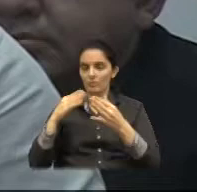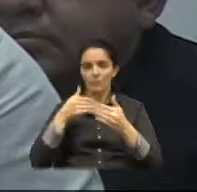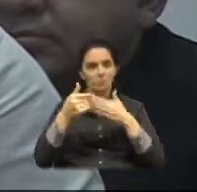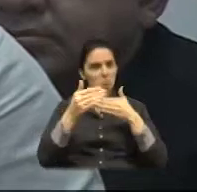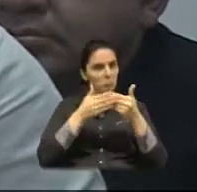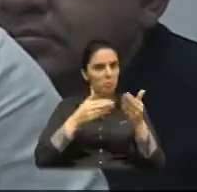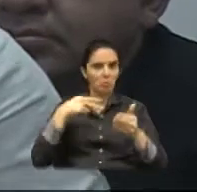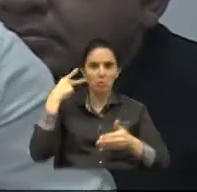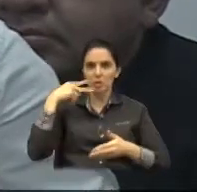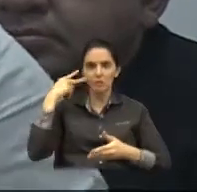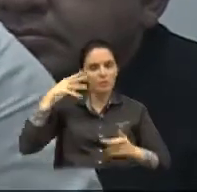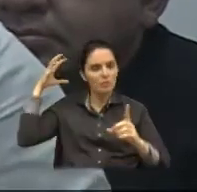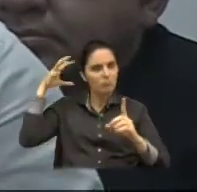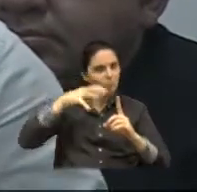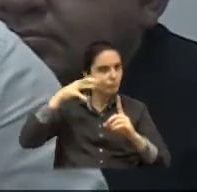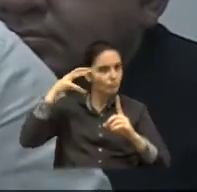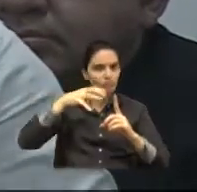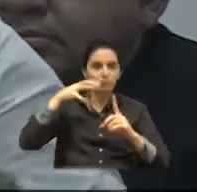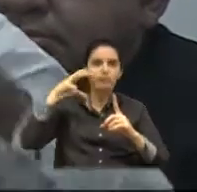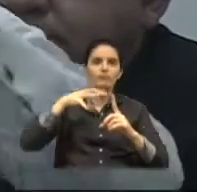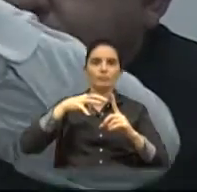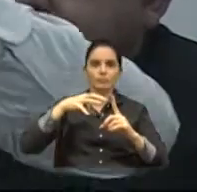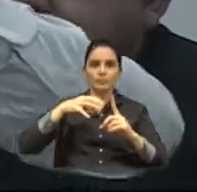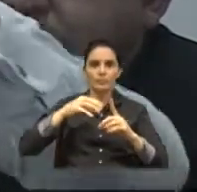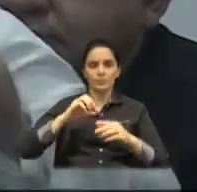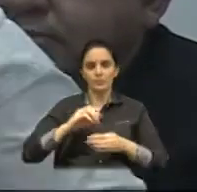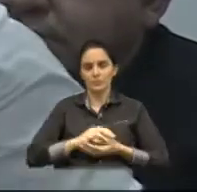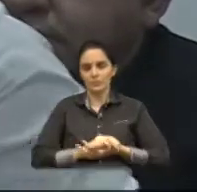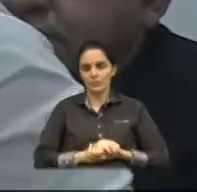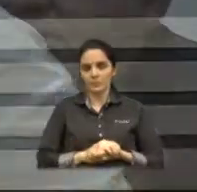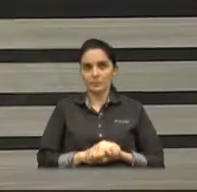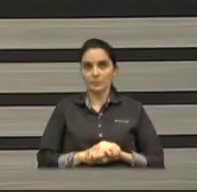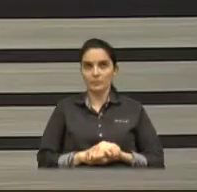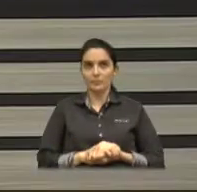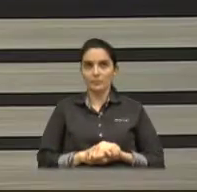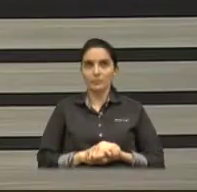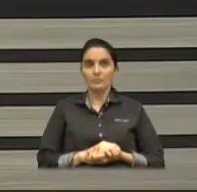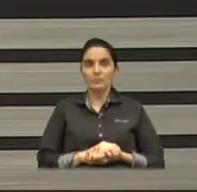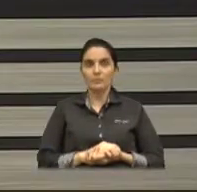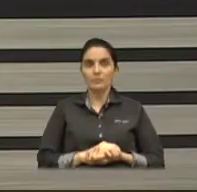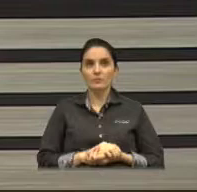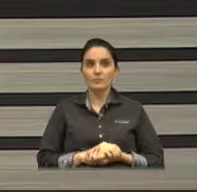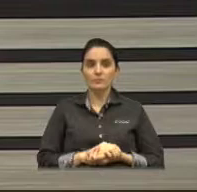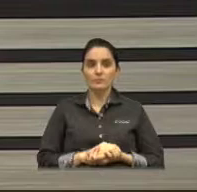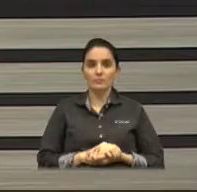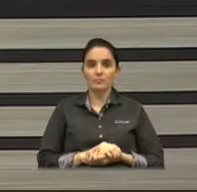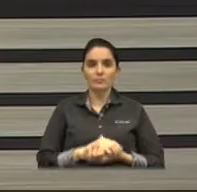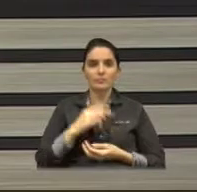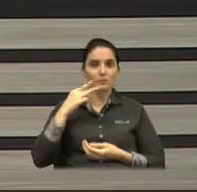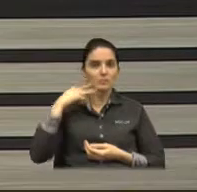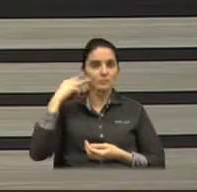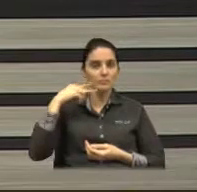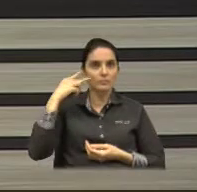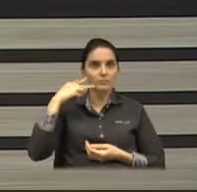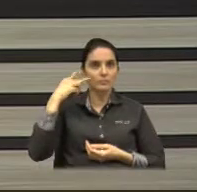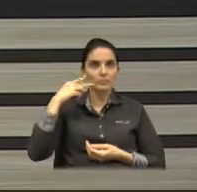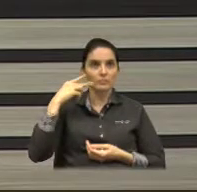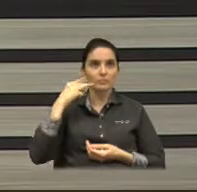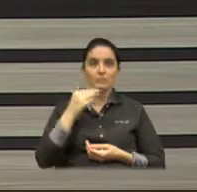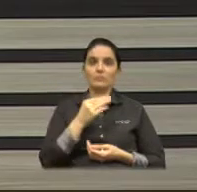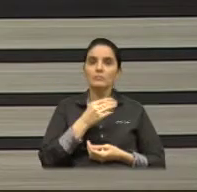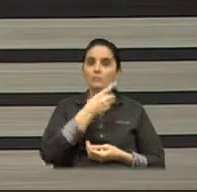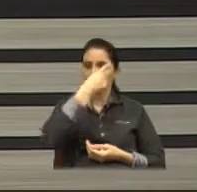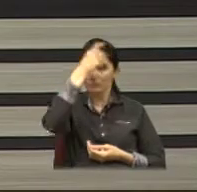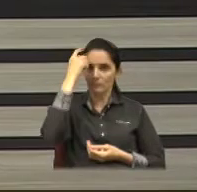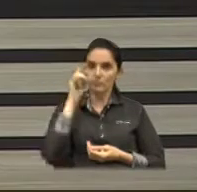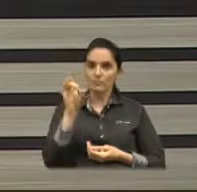que sofra pressão ou seja ameaçado. Questão de ordem, presidente. Questão de ordem do vereador Wagner Barbosa. Eu